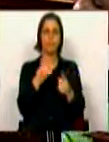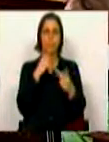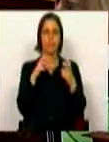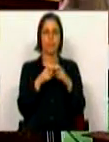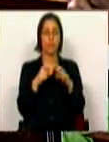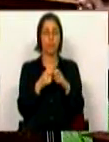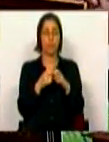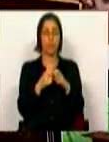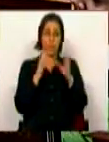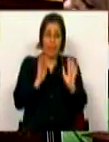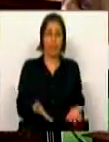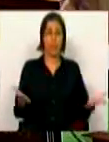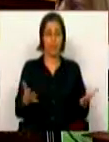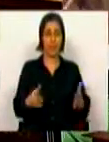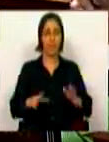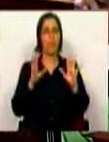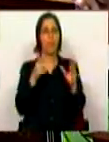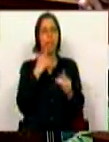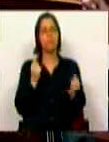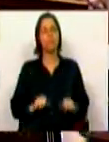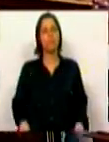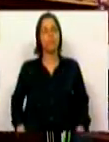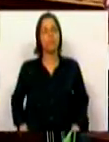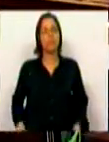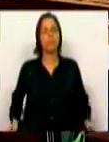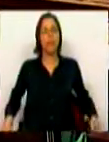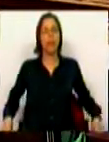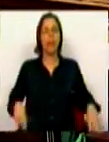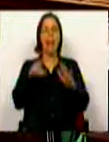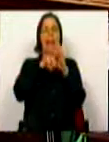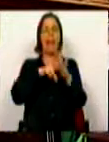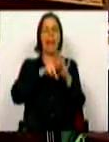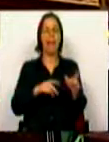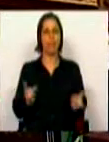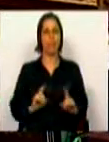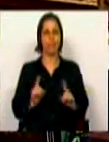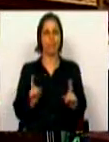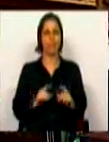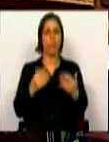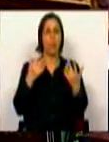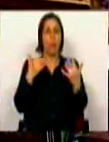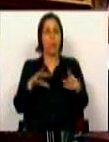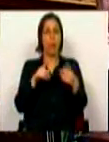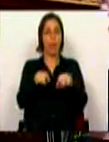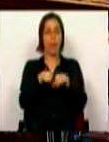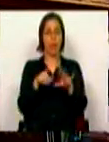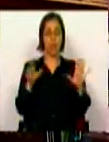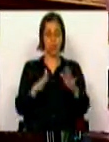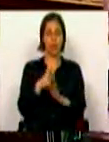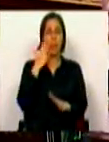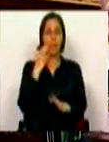mal necessário, mas não pode ser a regra. E o mal necessário nesta política